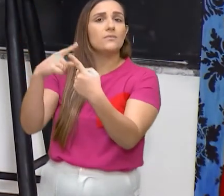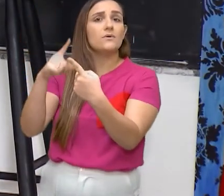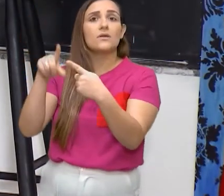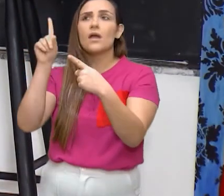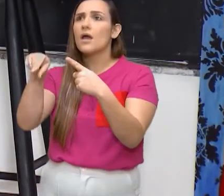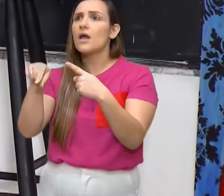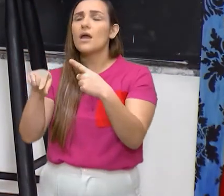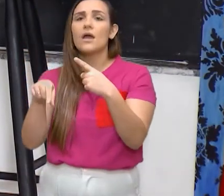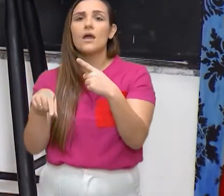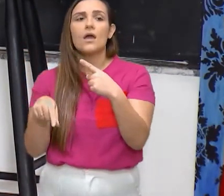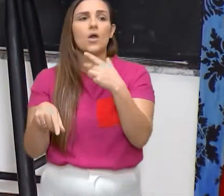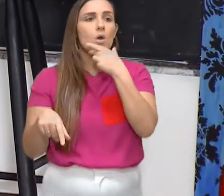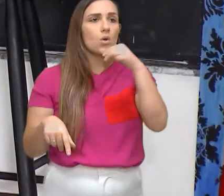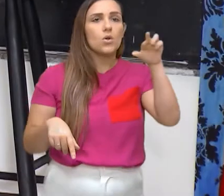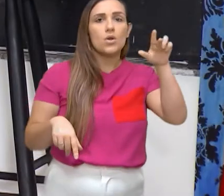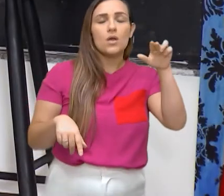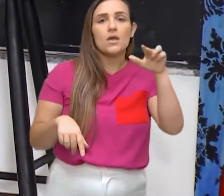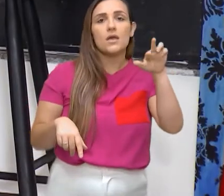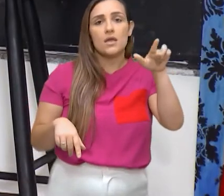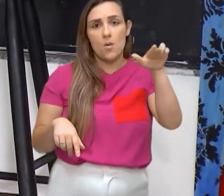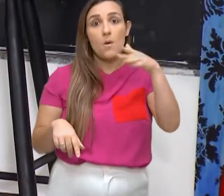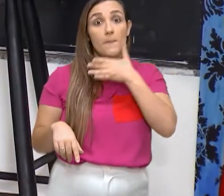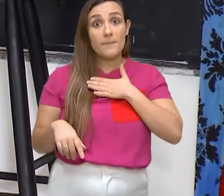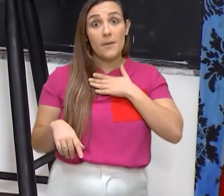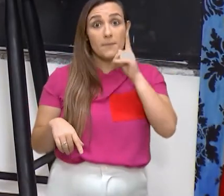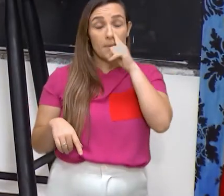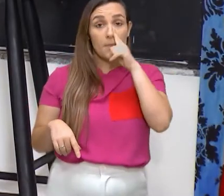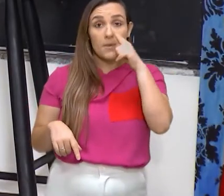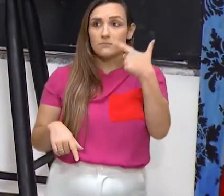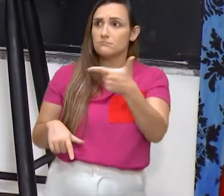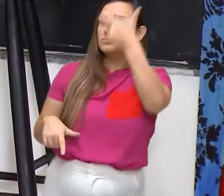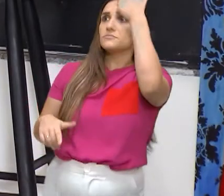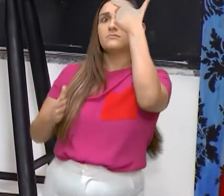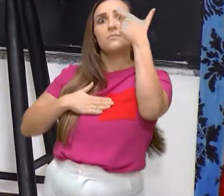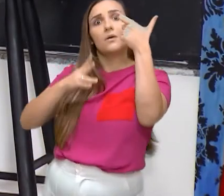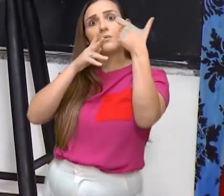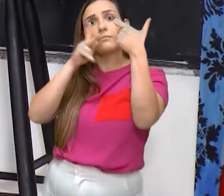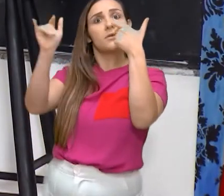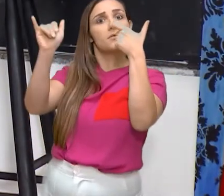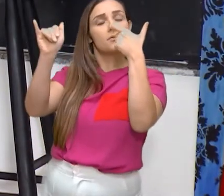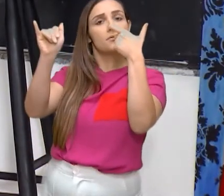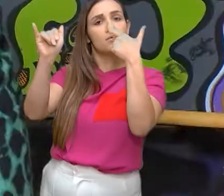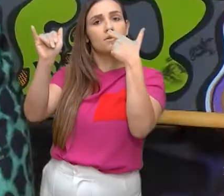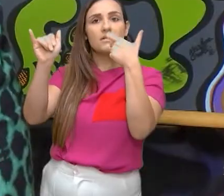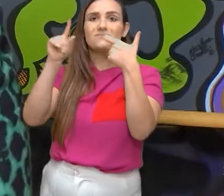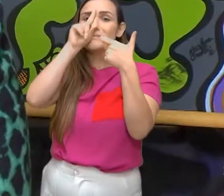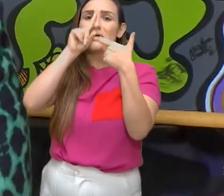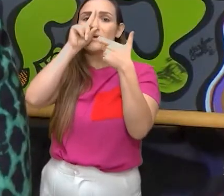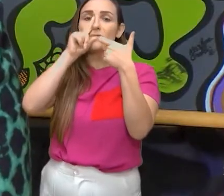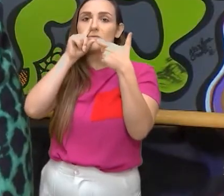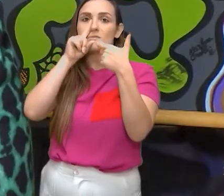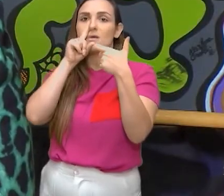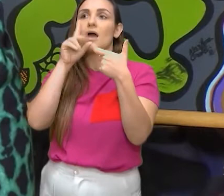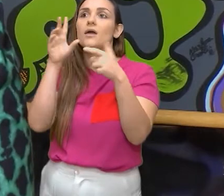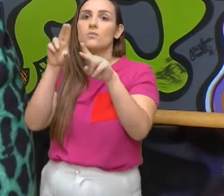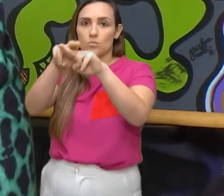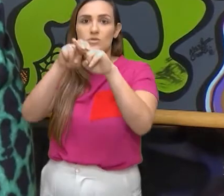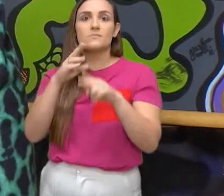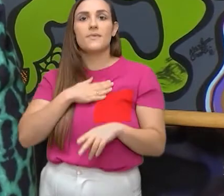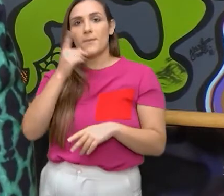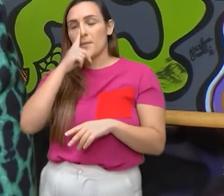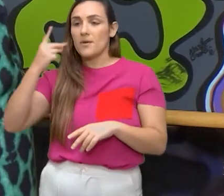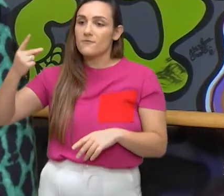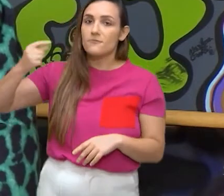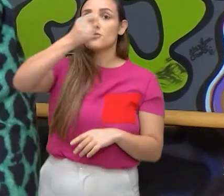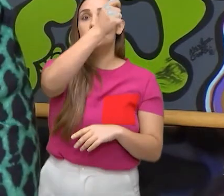muito pesada, porque na época foi o próprio irmão da minha mãe, né, que assassinou meu pai por causa de terras, e como a gente corria